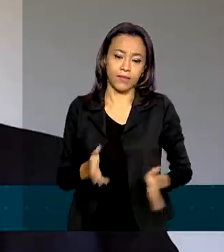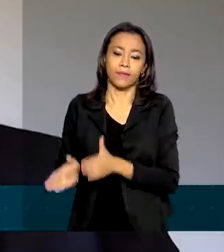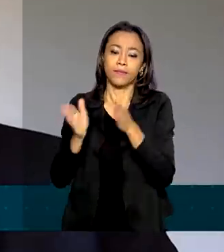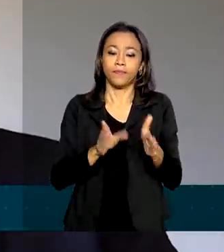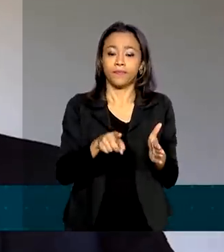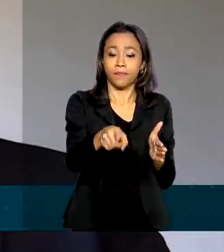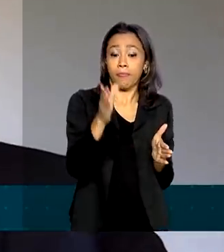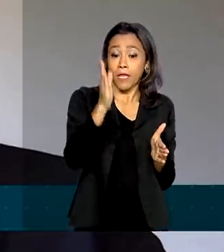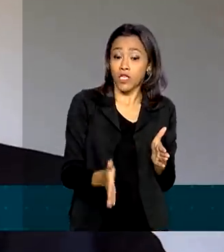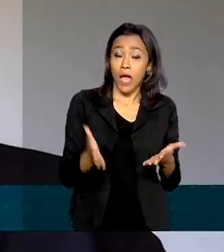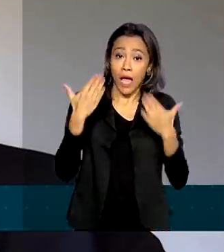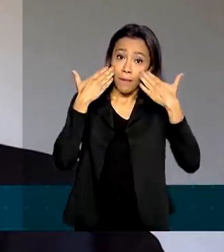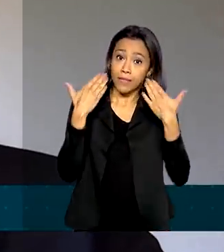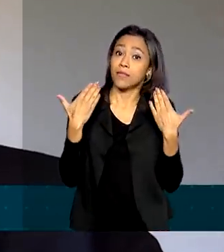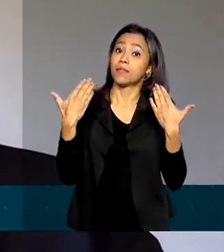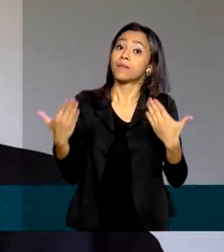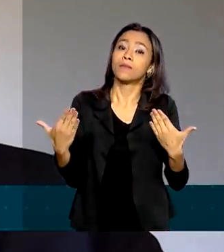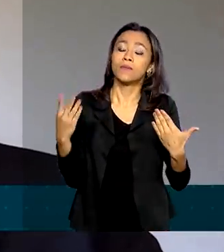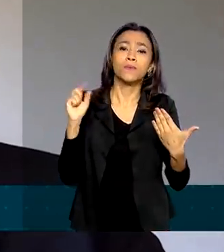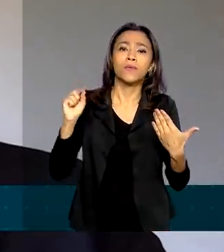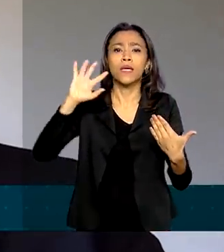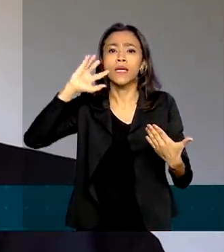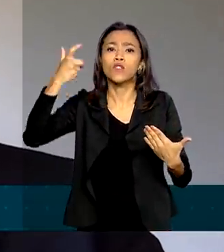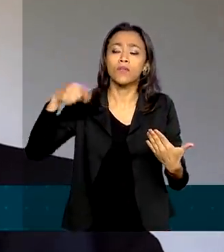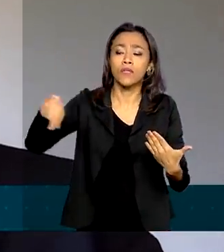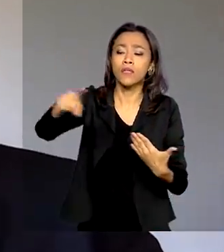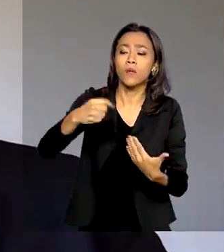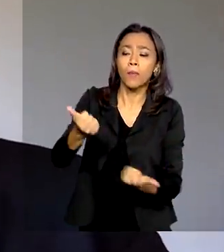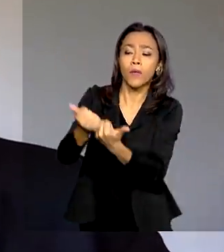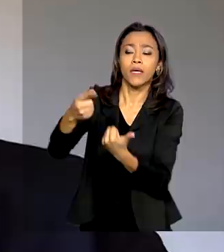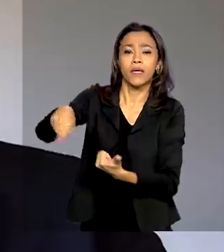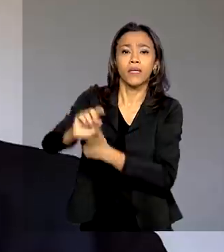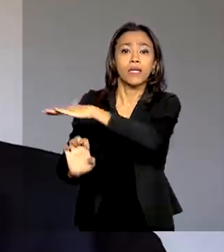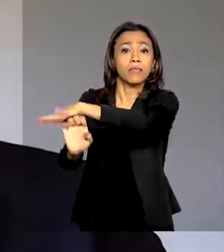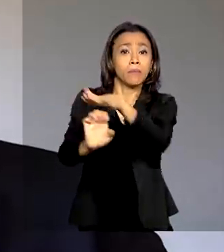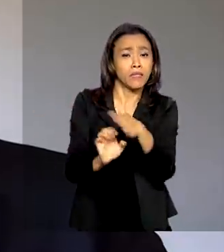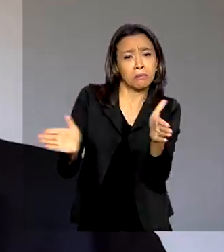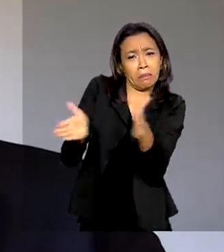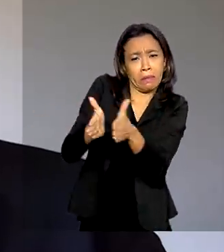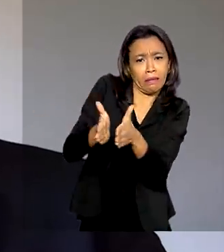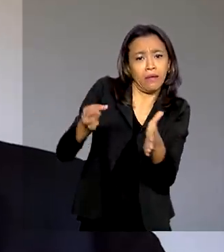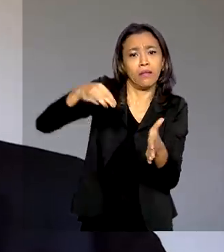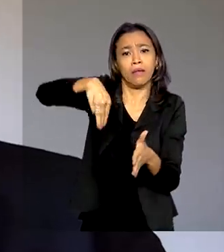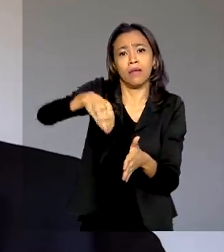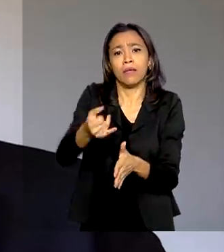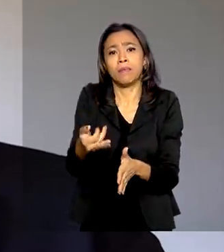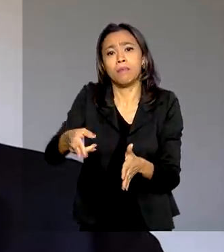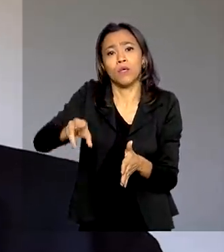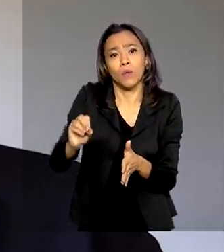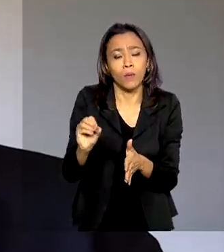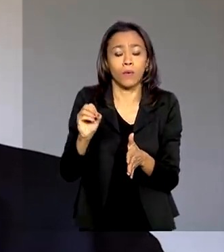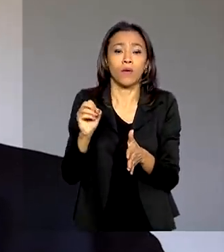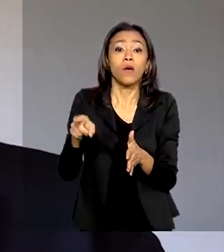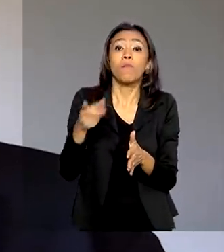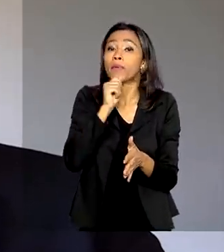as apresentações ligadas a soluções para micro e pequenas empresas. Então, realizamos já um ligado a